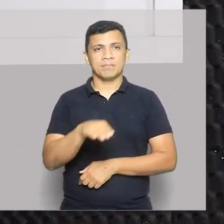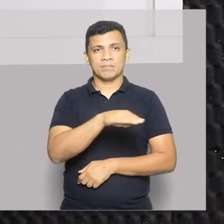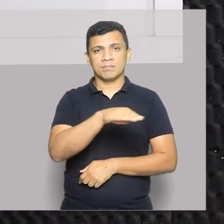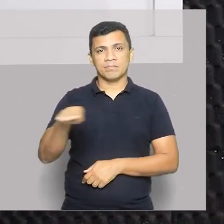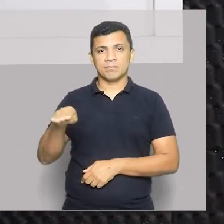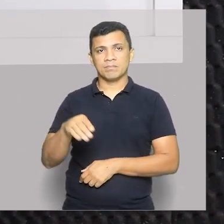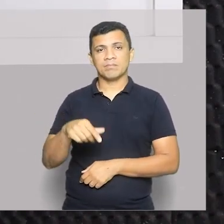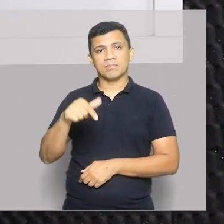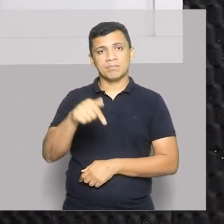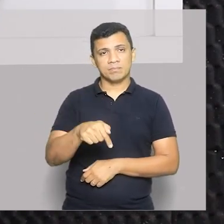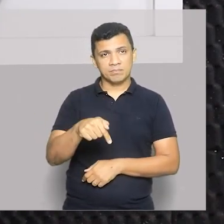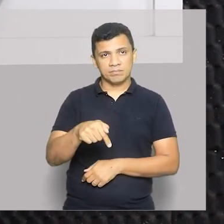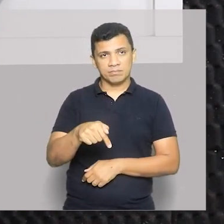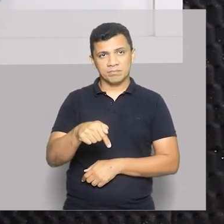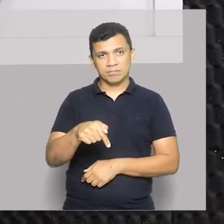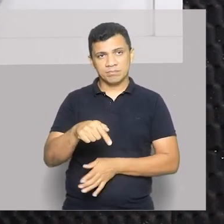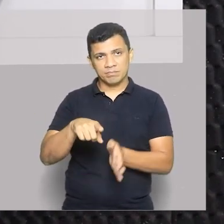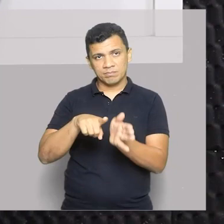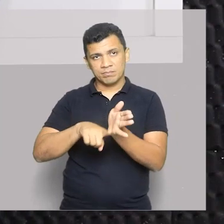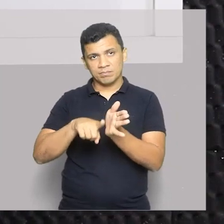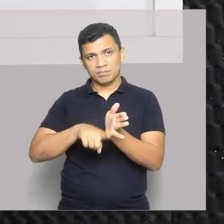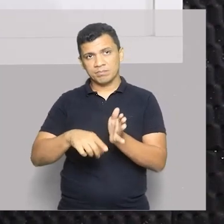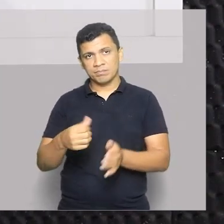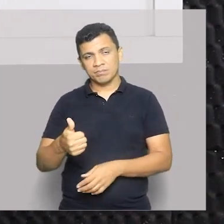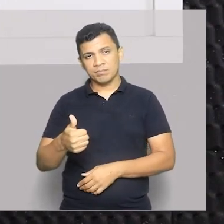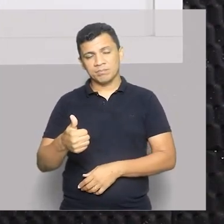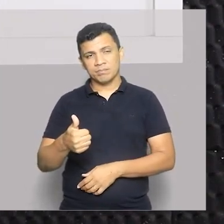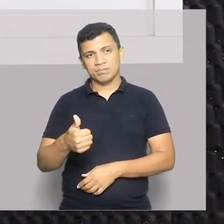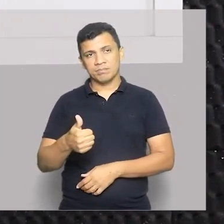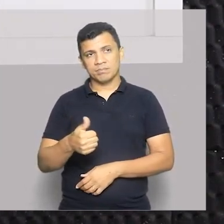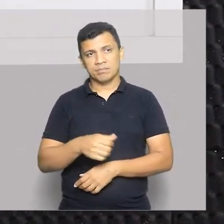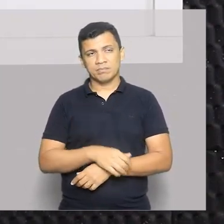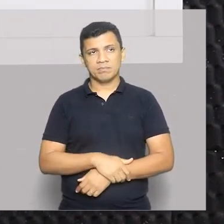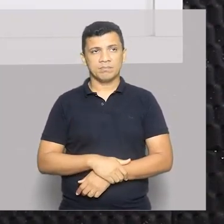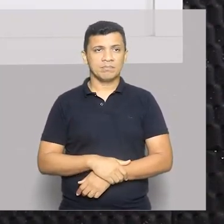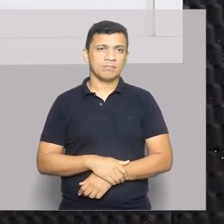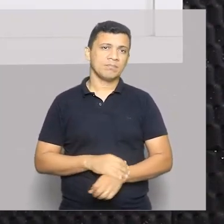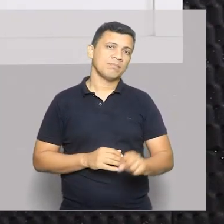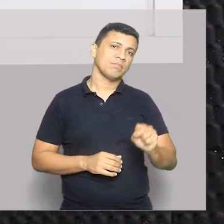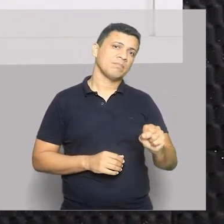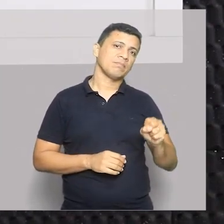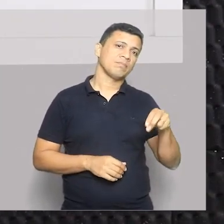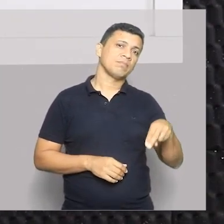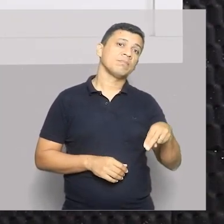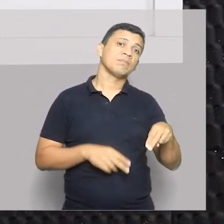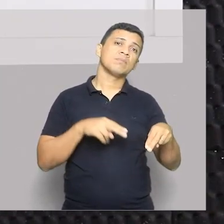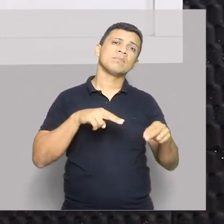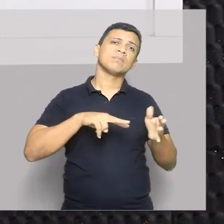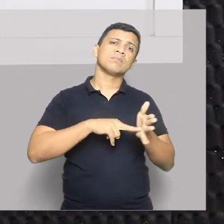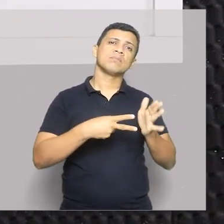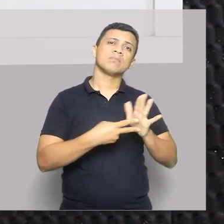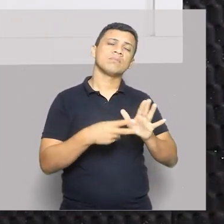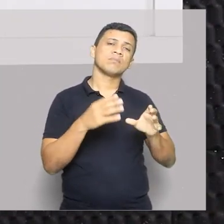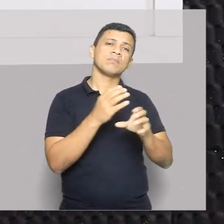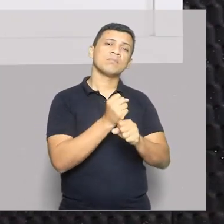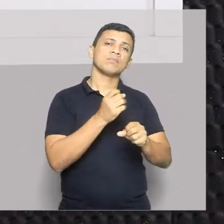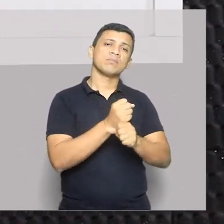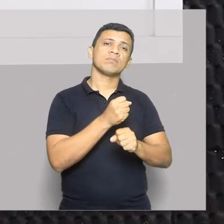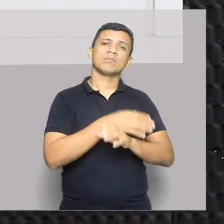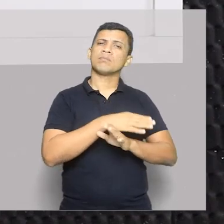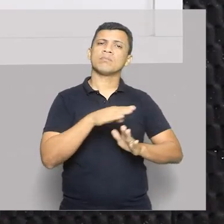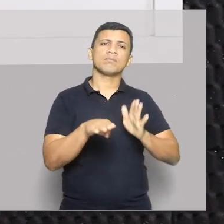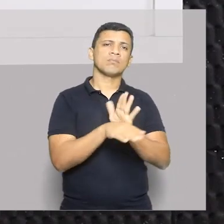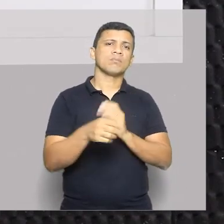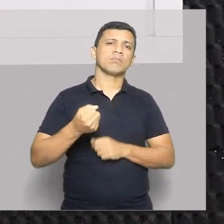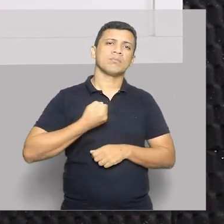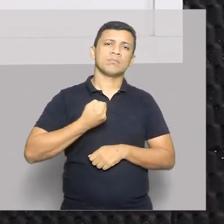por Q menos 1. Tá? Esse Sn significa a soma dos termos